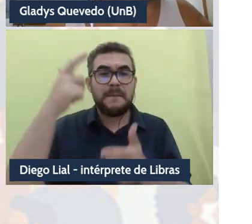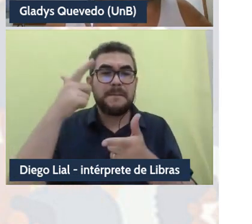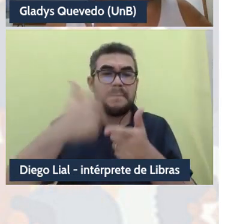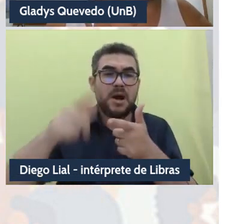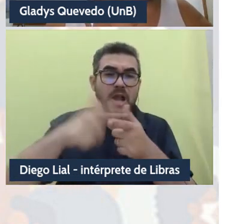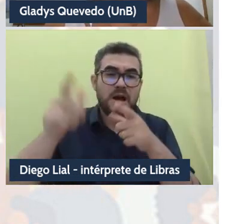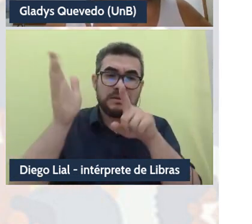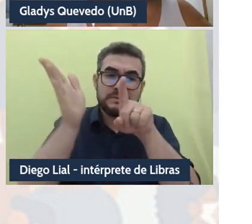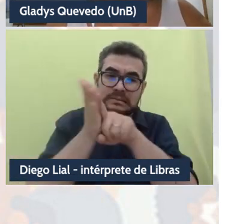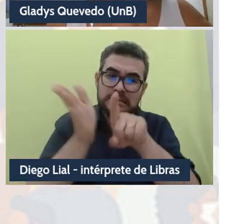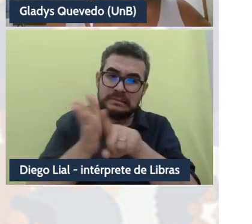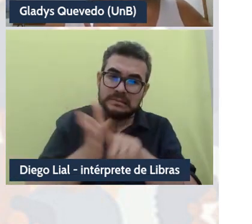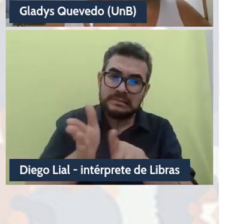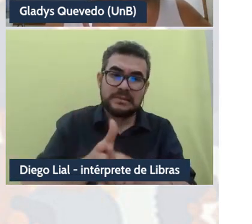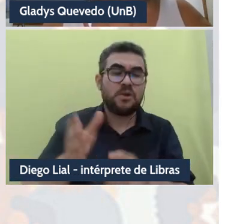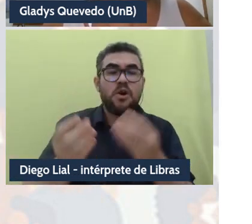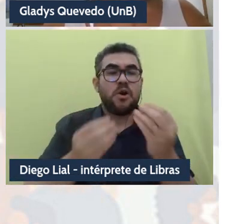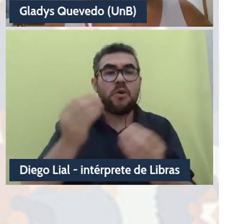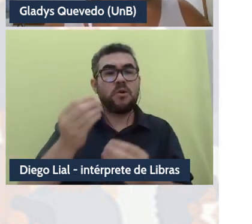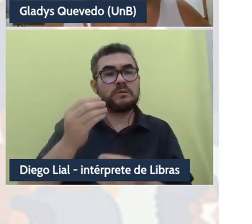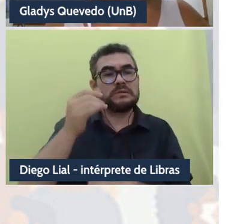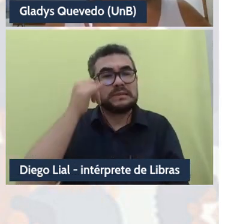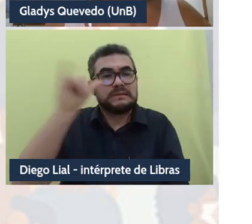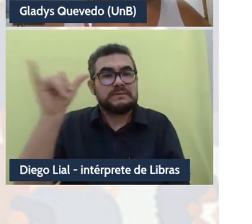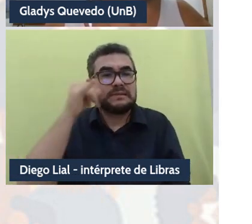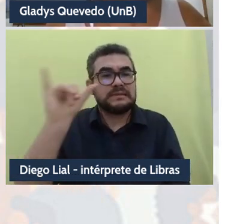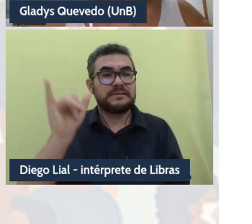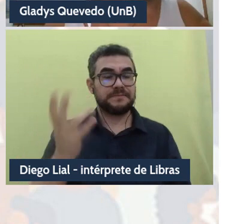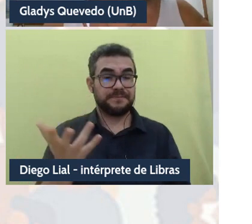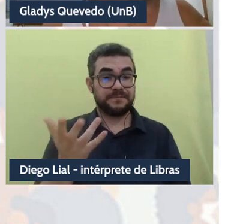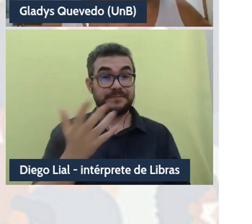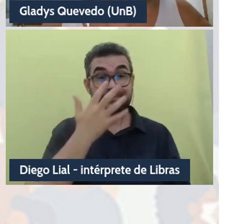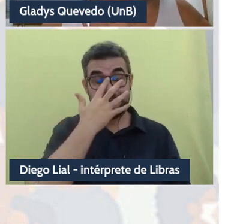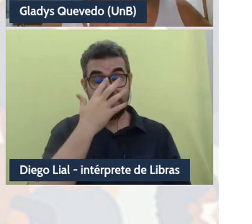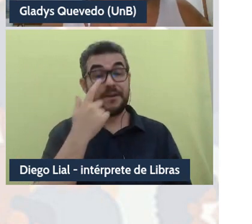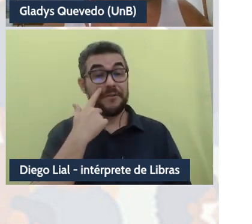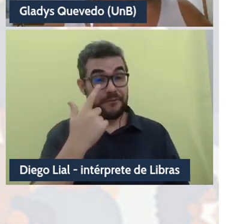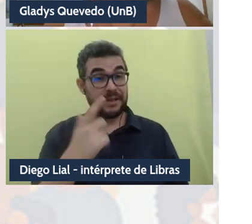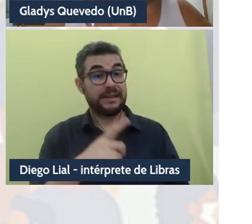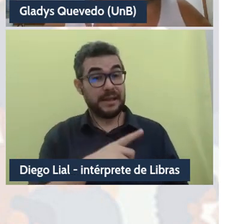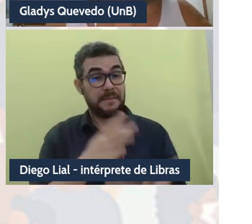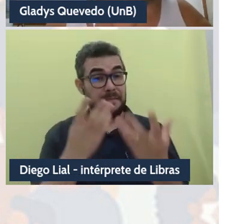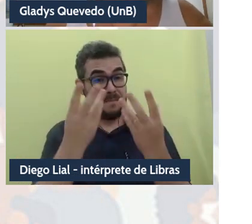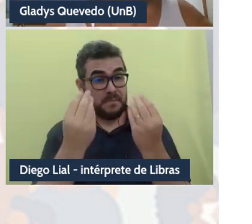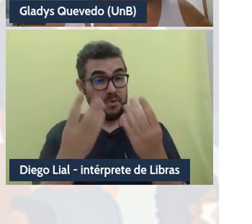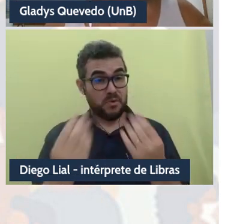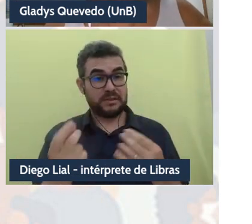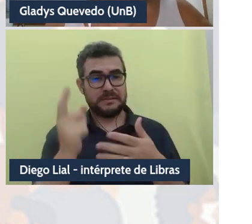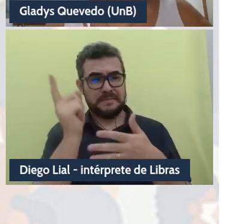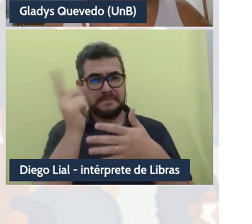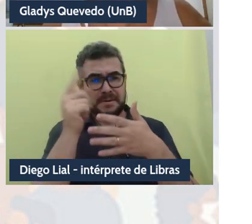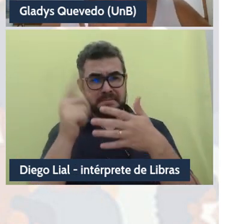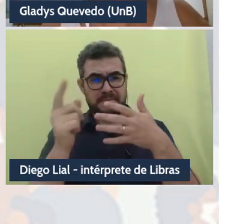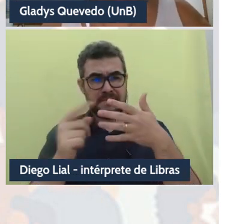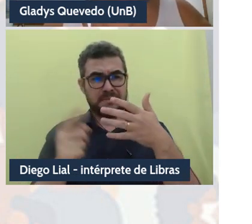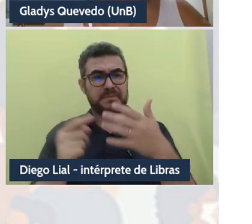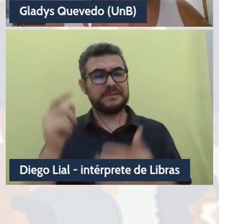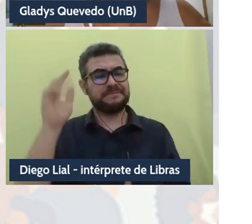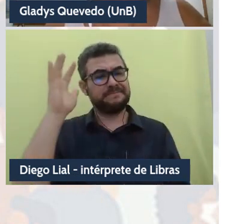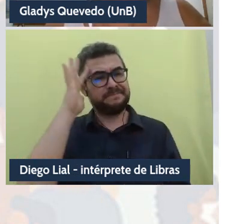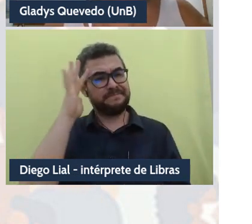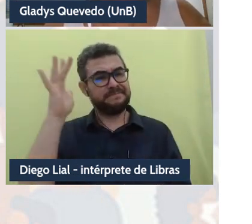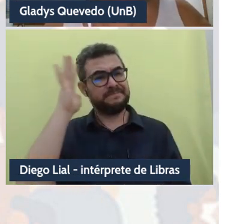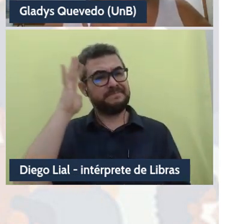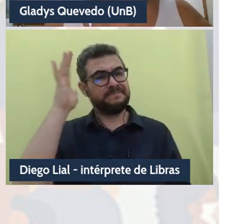muito importantes para a gente refletir e, na verdade, toda vez, toda a equipe que mexe com um exame de alta